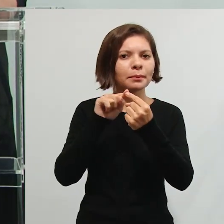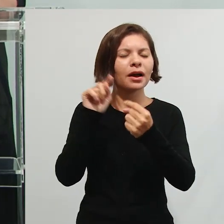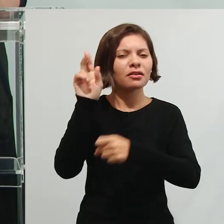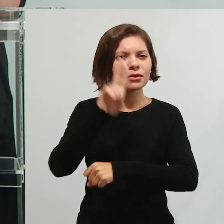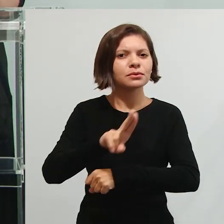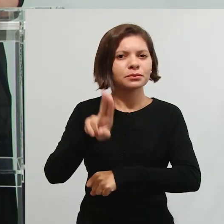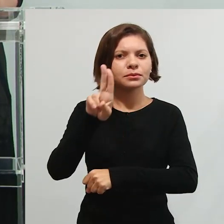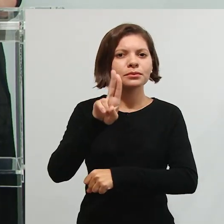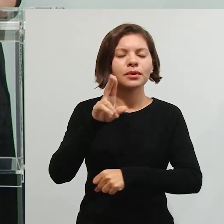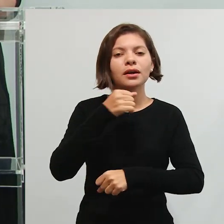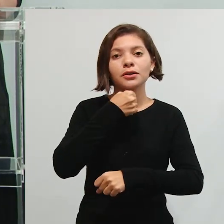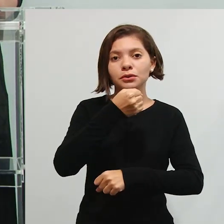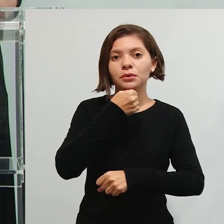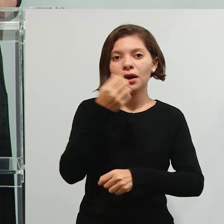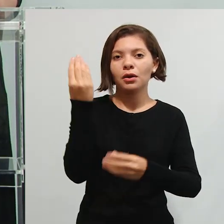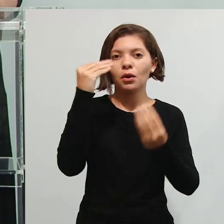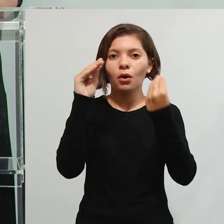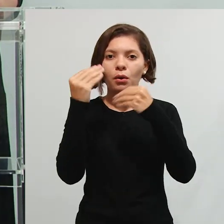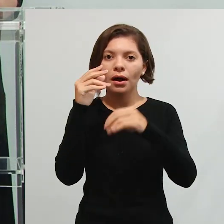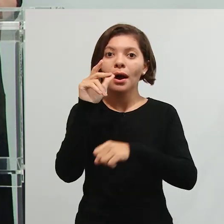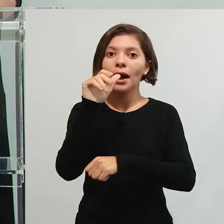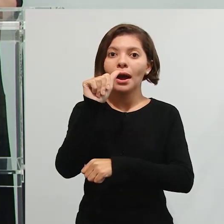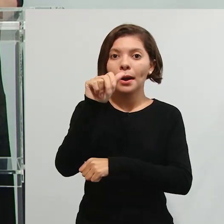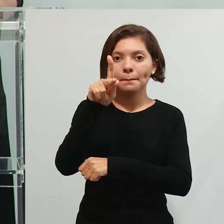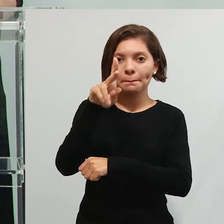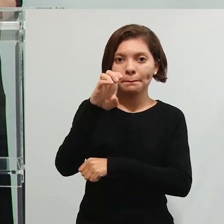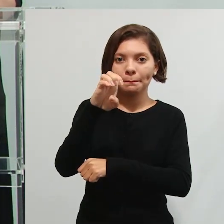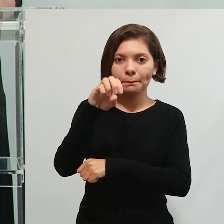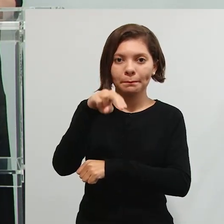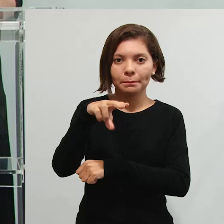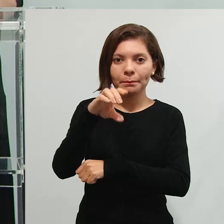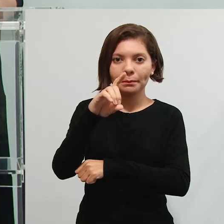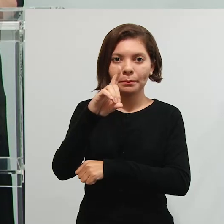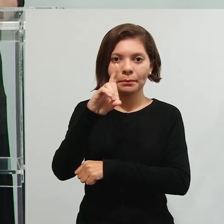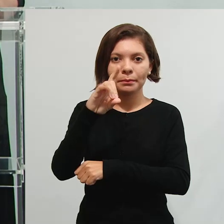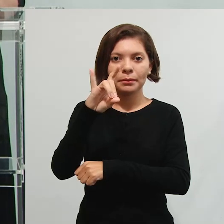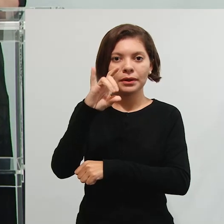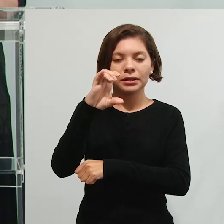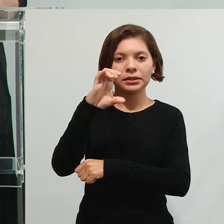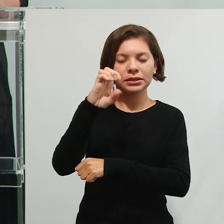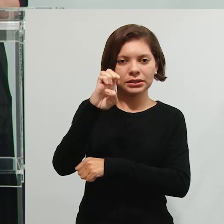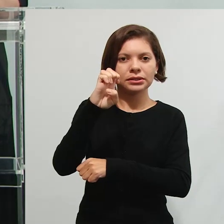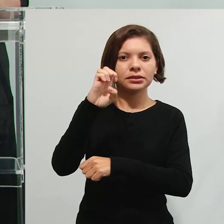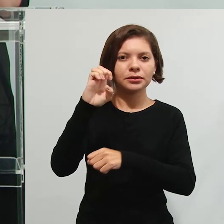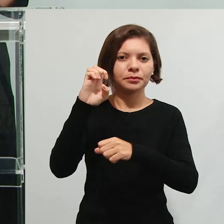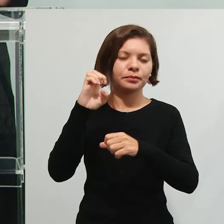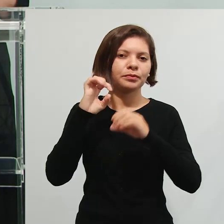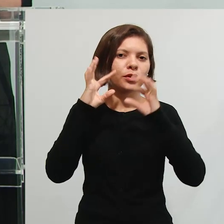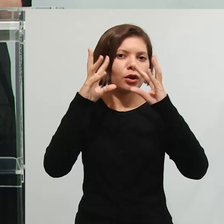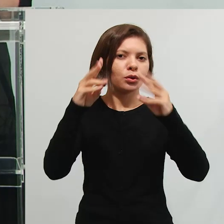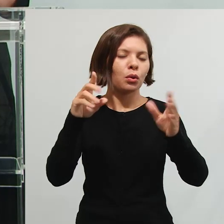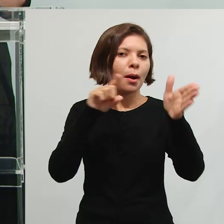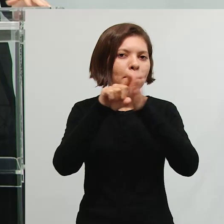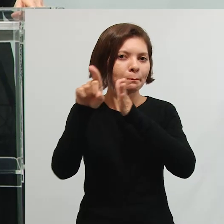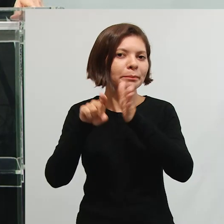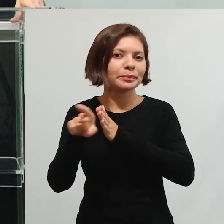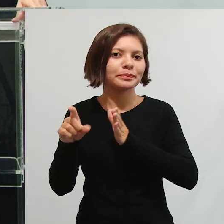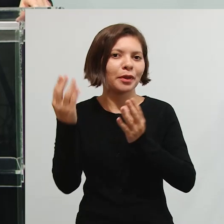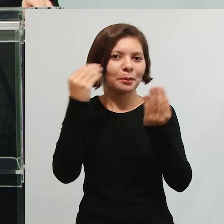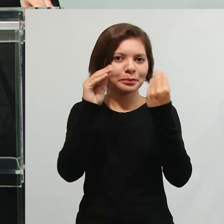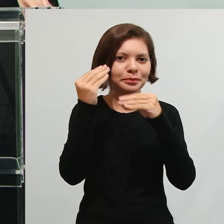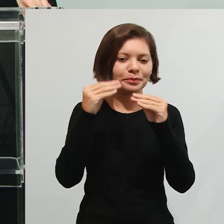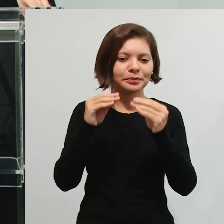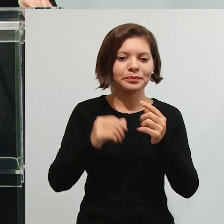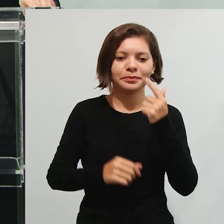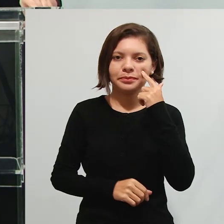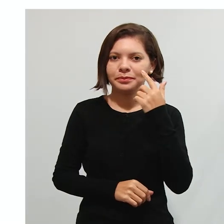vai aplicar se você for aplicar questionário você coloca com apêndice né lá todas as perguntas que você elaborou para fazer a